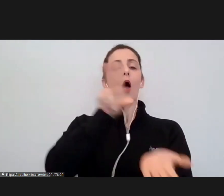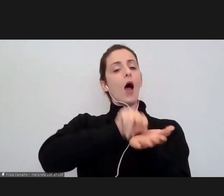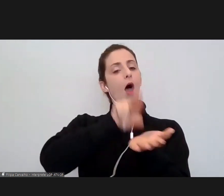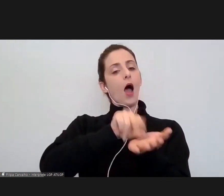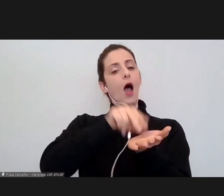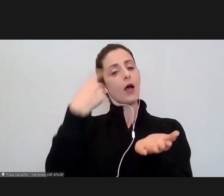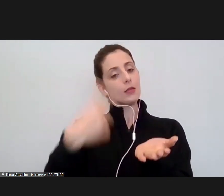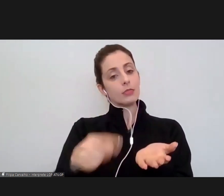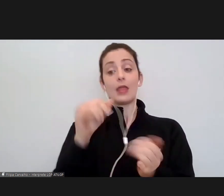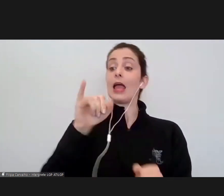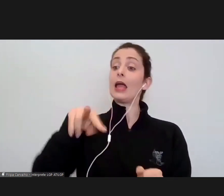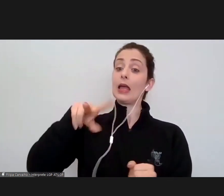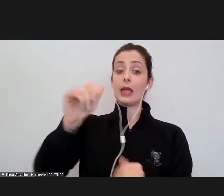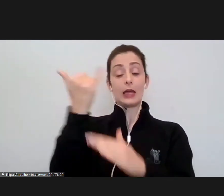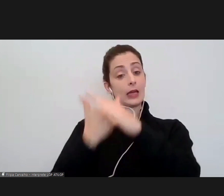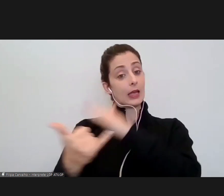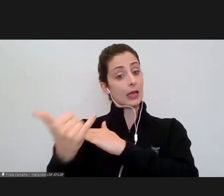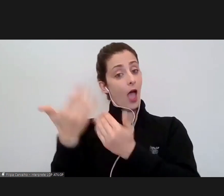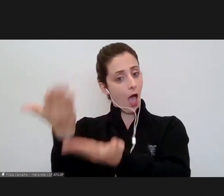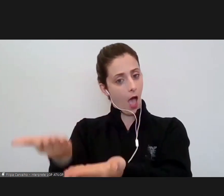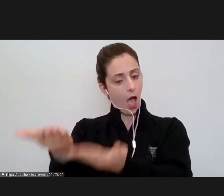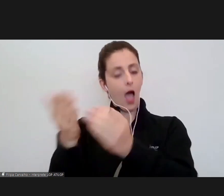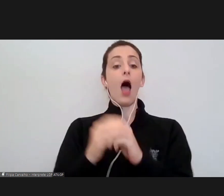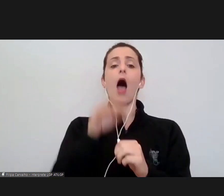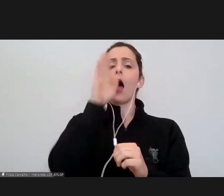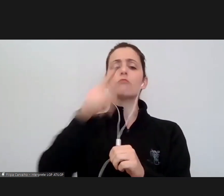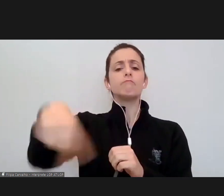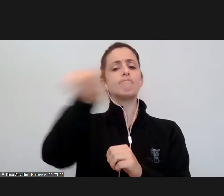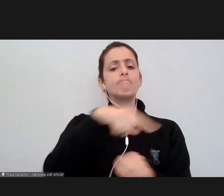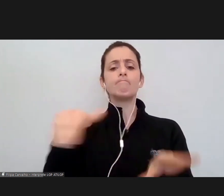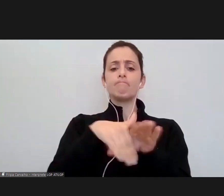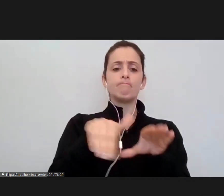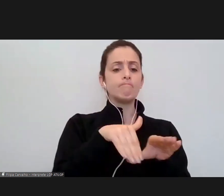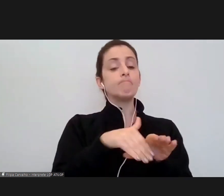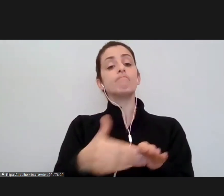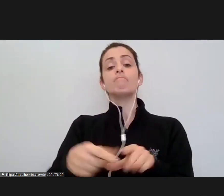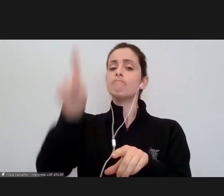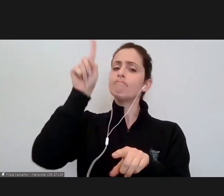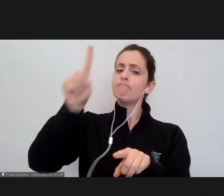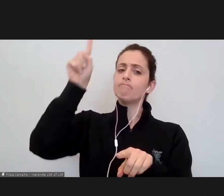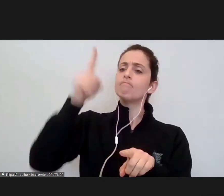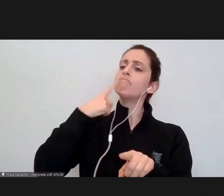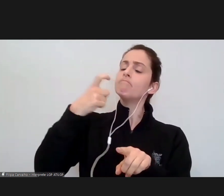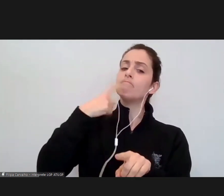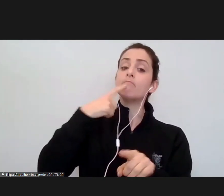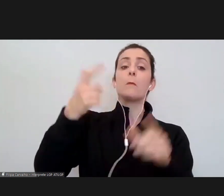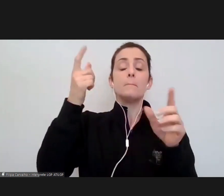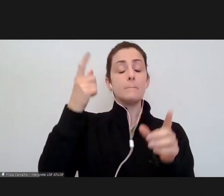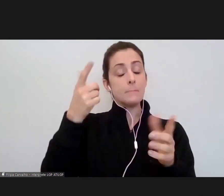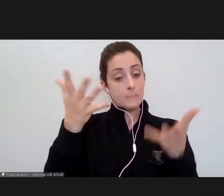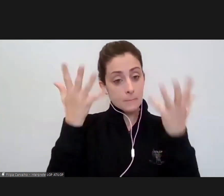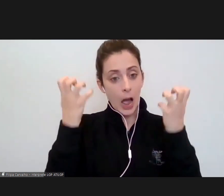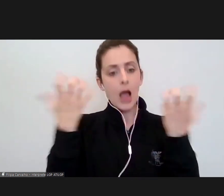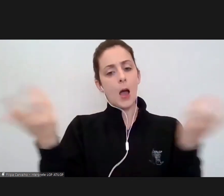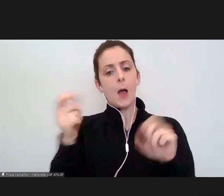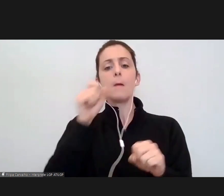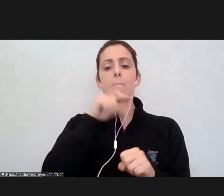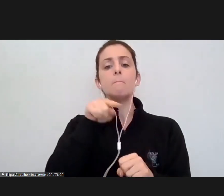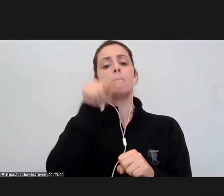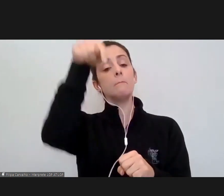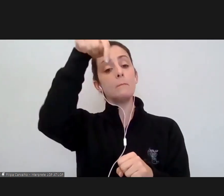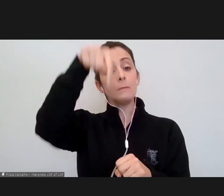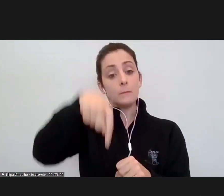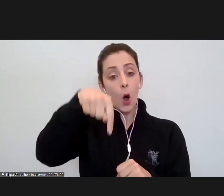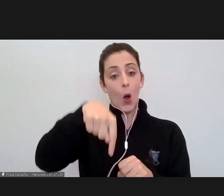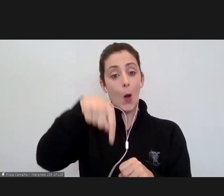do INA. As questões que os participantes queiram colocar devem ser feitas através da ferramenta de perguntas e respostas, disponível